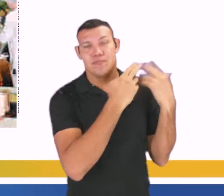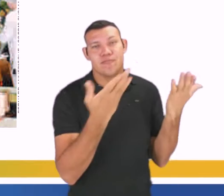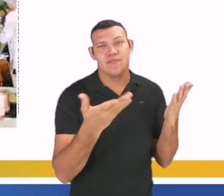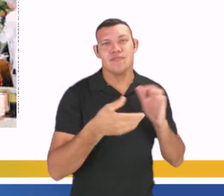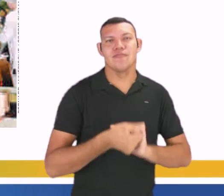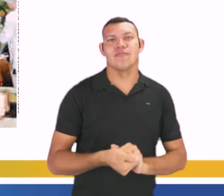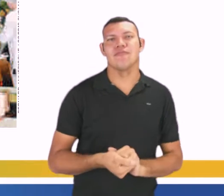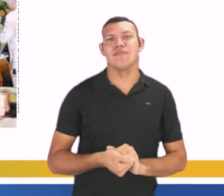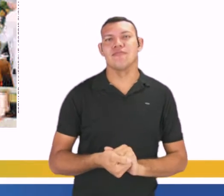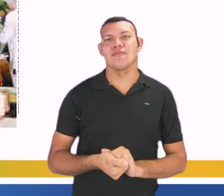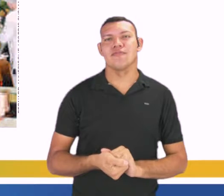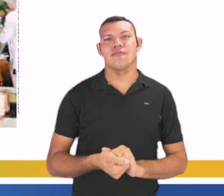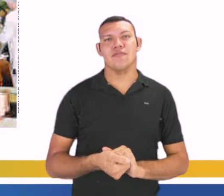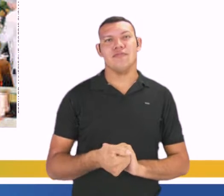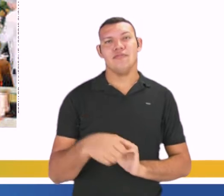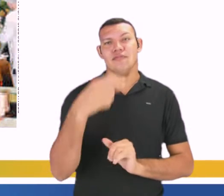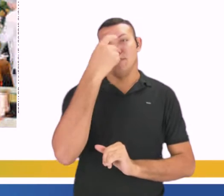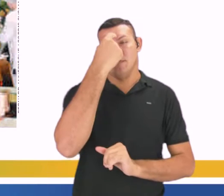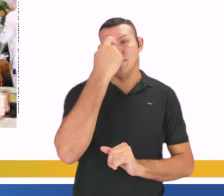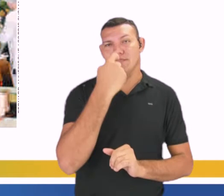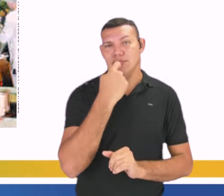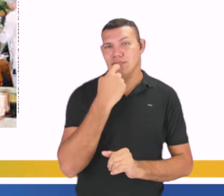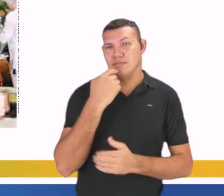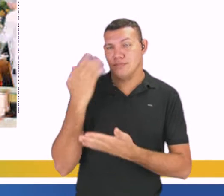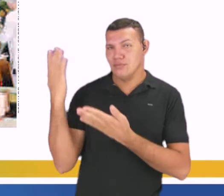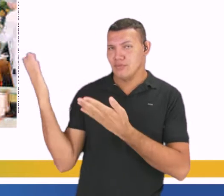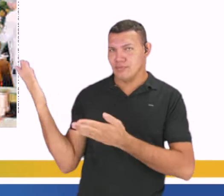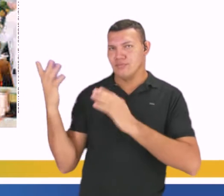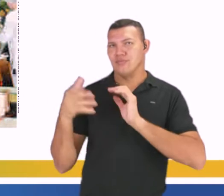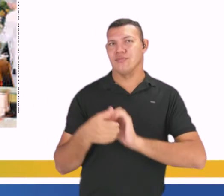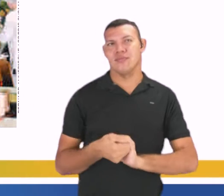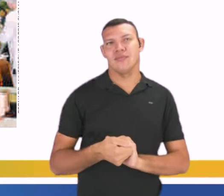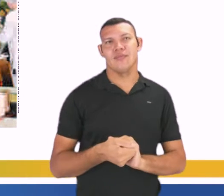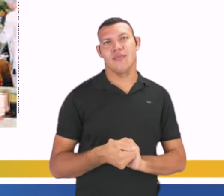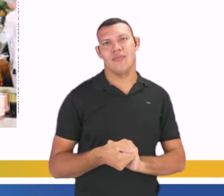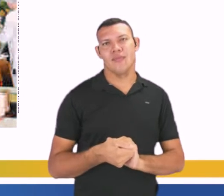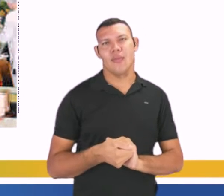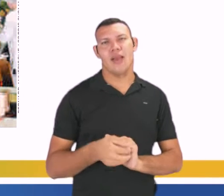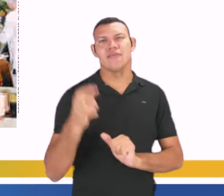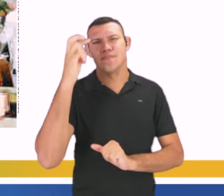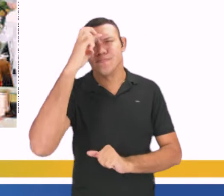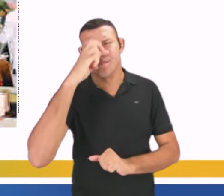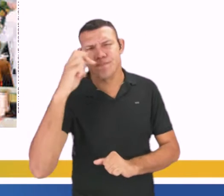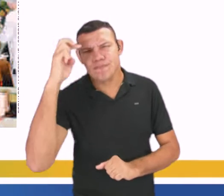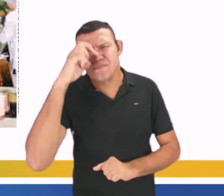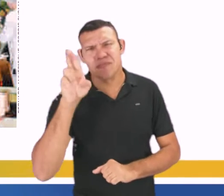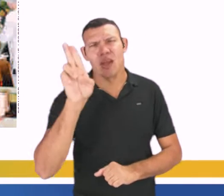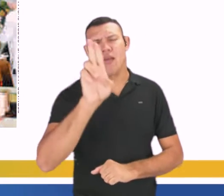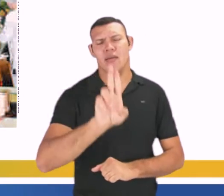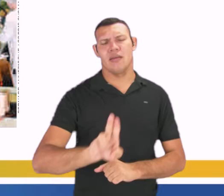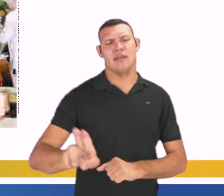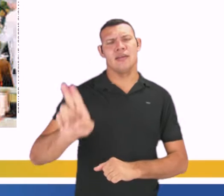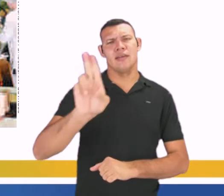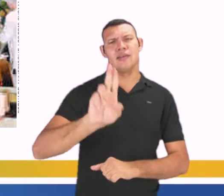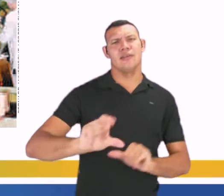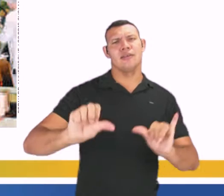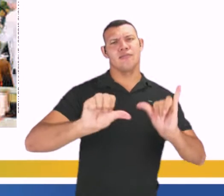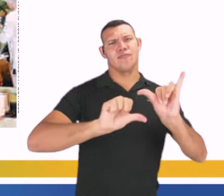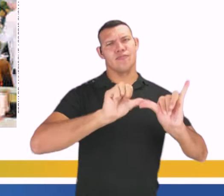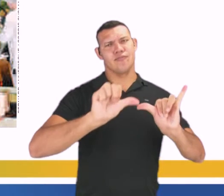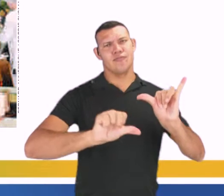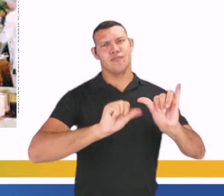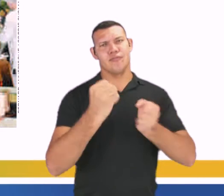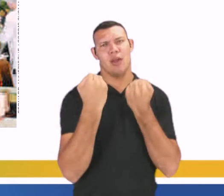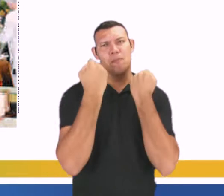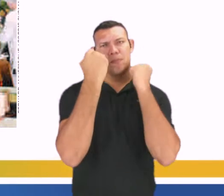observar aqui nessas imagens, você vê que ele é muito utilizado nas reações